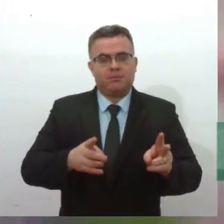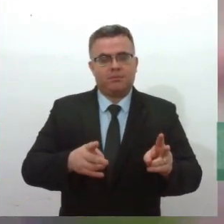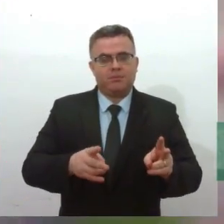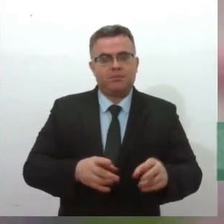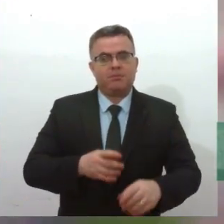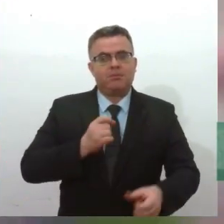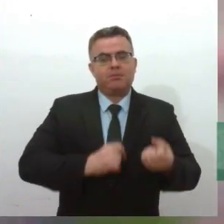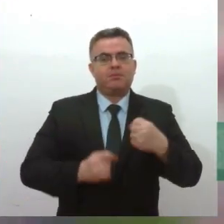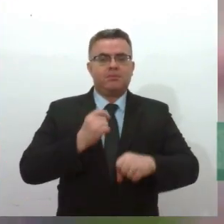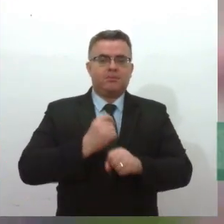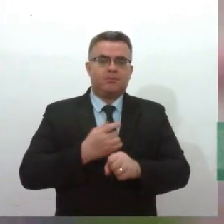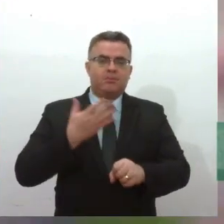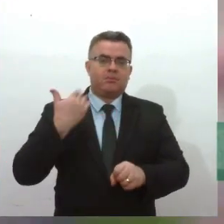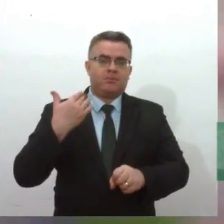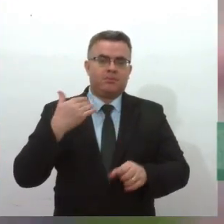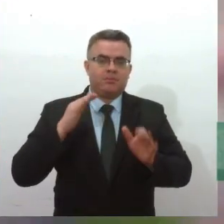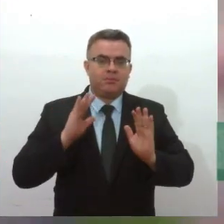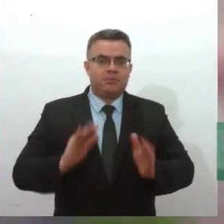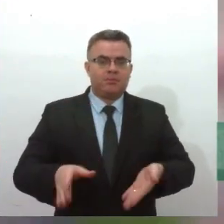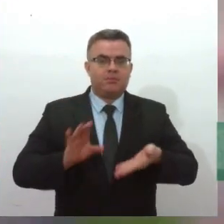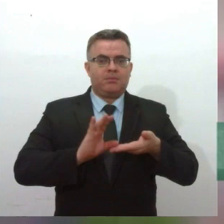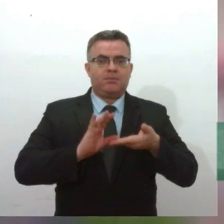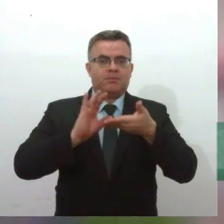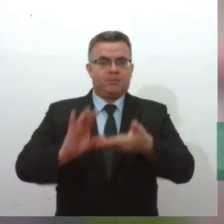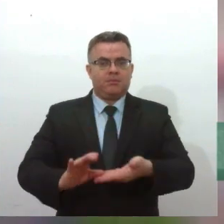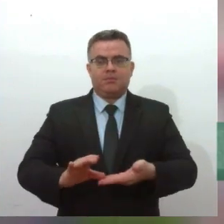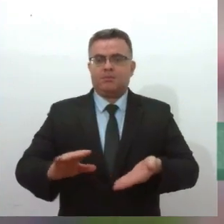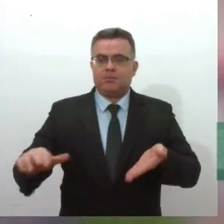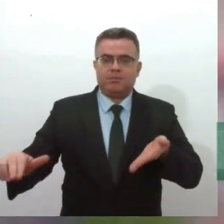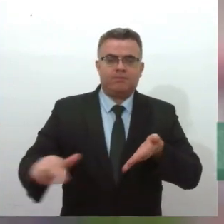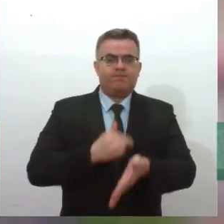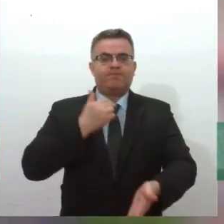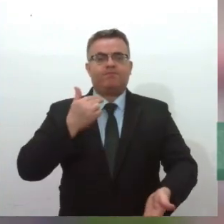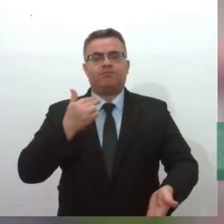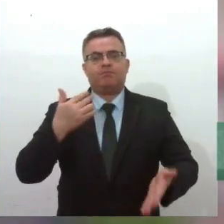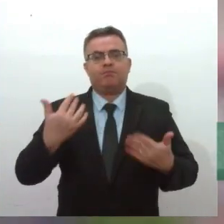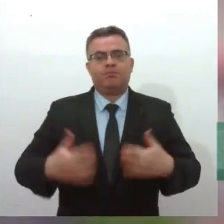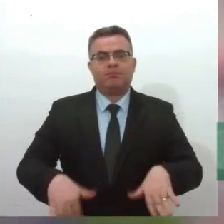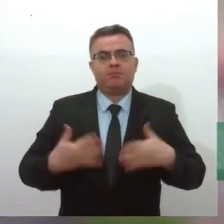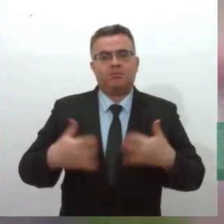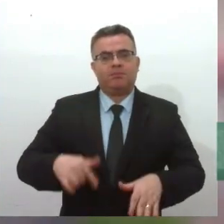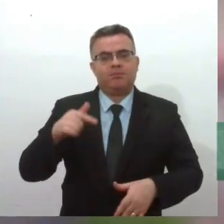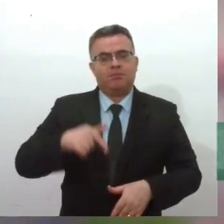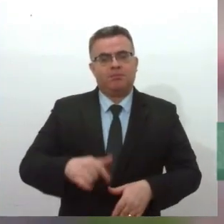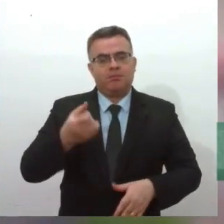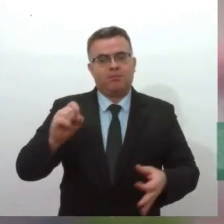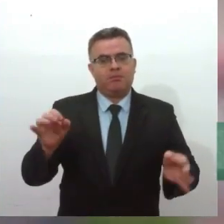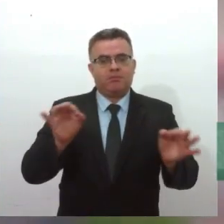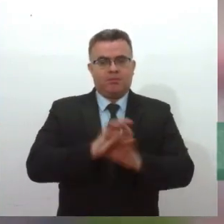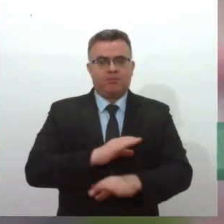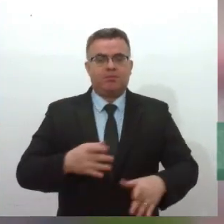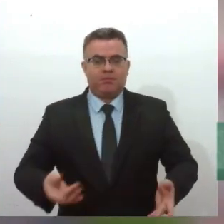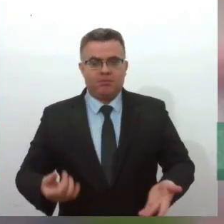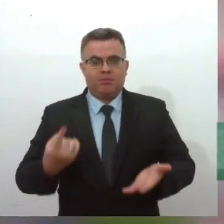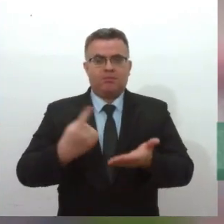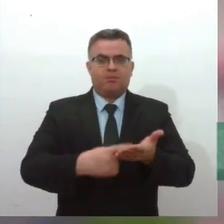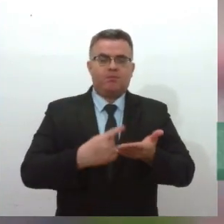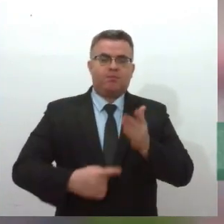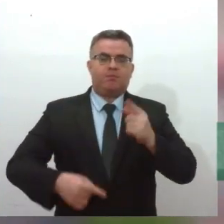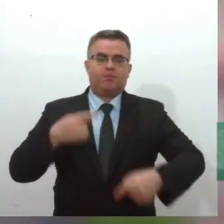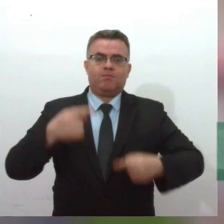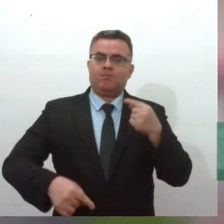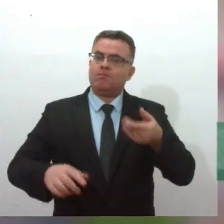passou eu destinei mais de meio milhão em castração foi a maior emenda da história do nosso Estado para que a gente tenha política pública de